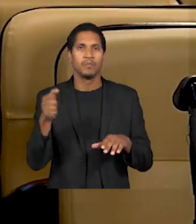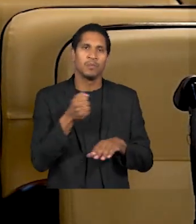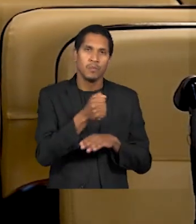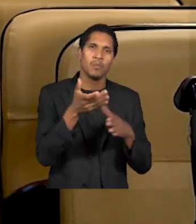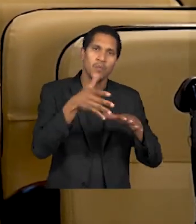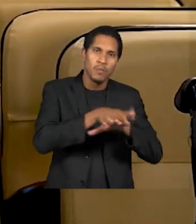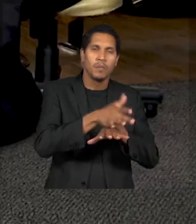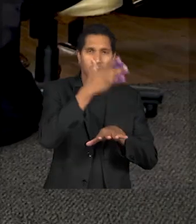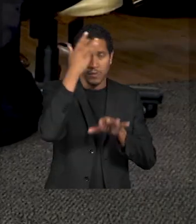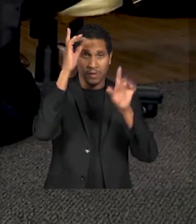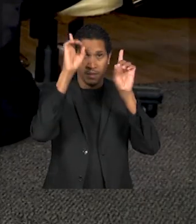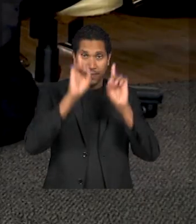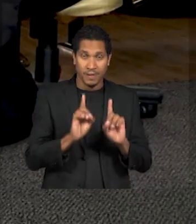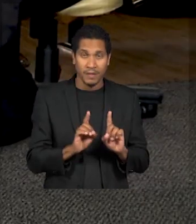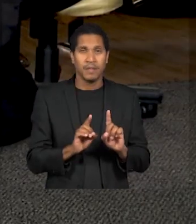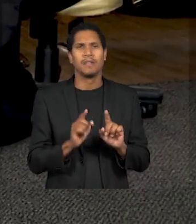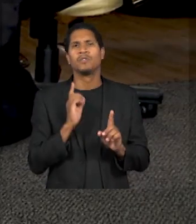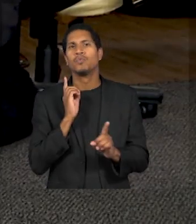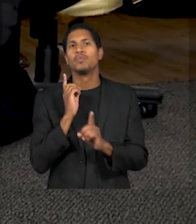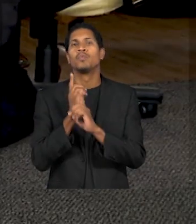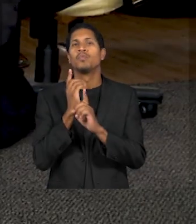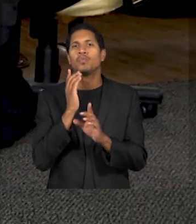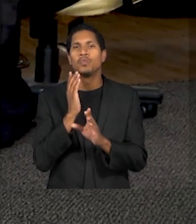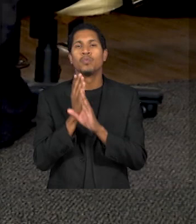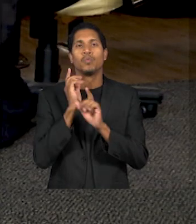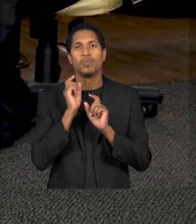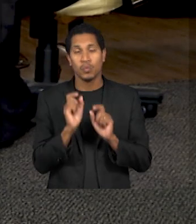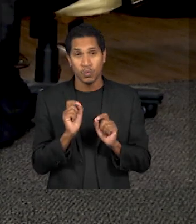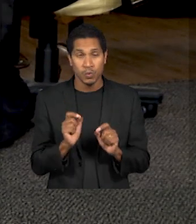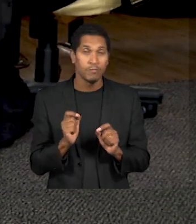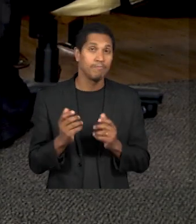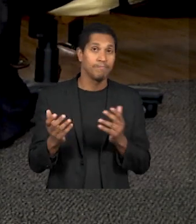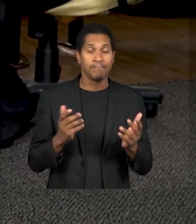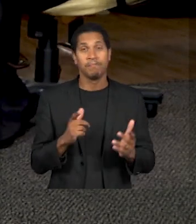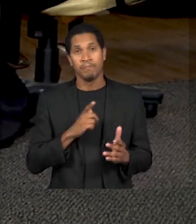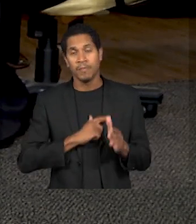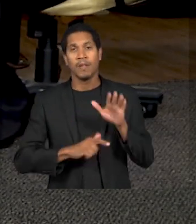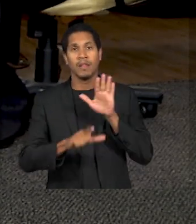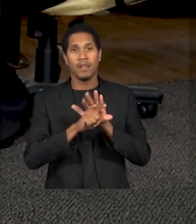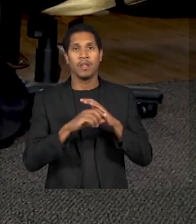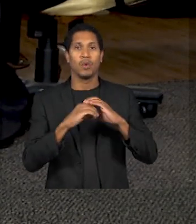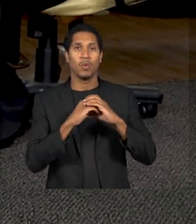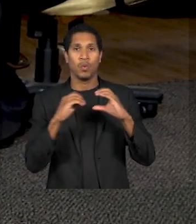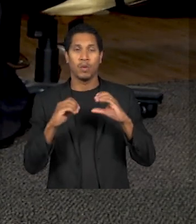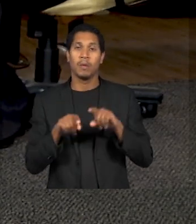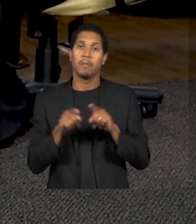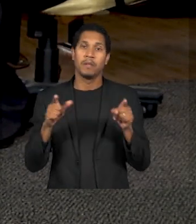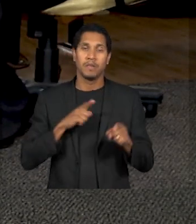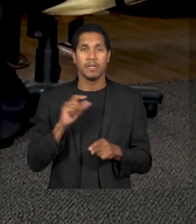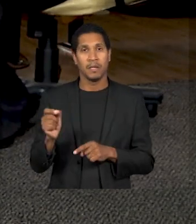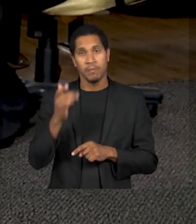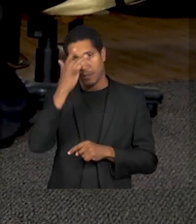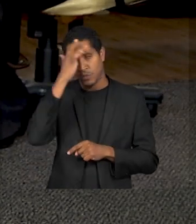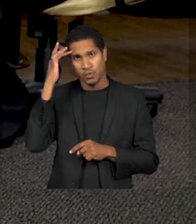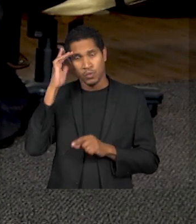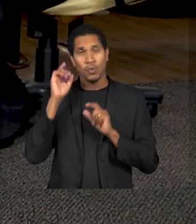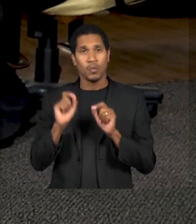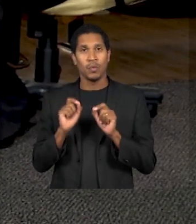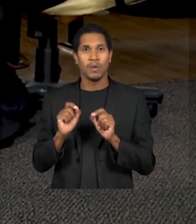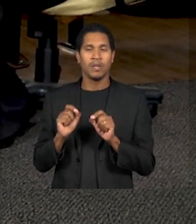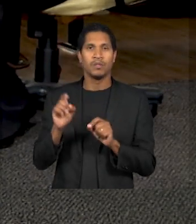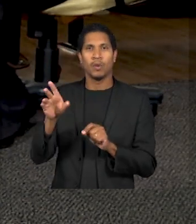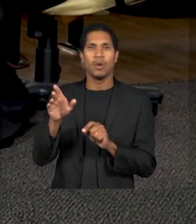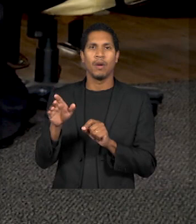com deficiência, mas descobriu-se futuramente que eles estavam cumprindo a lei de cotas, mas deixava o funcionário deficiente como um